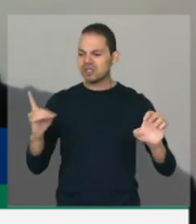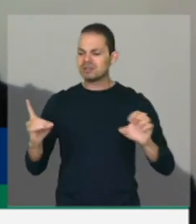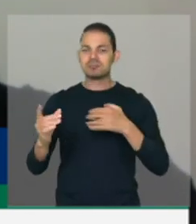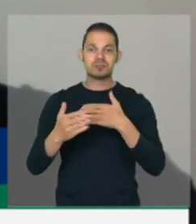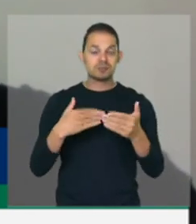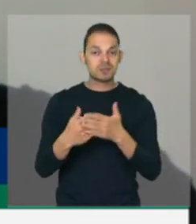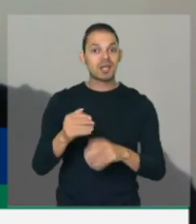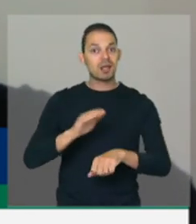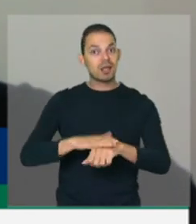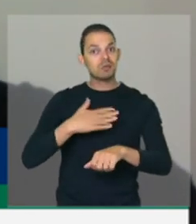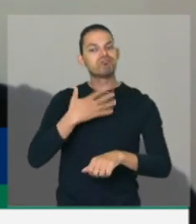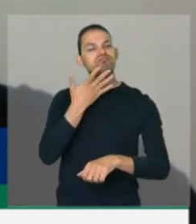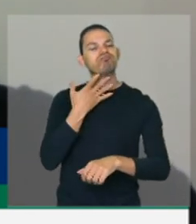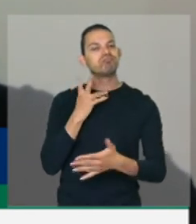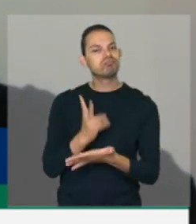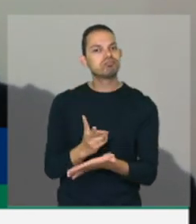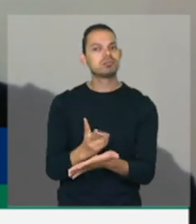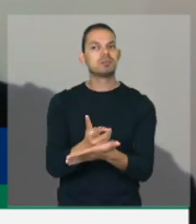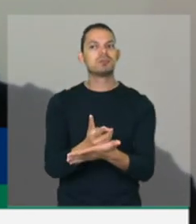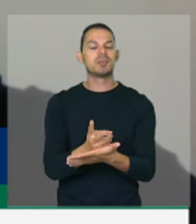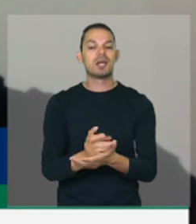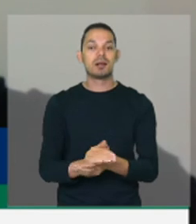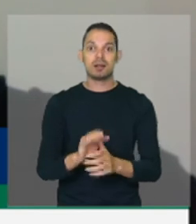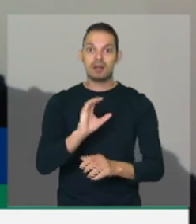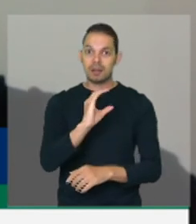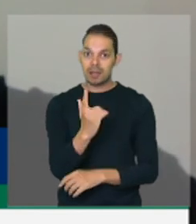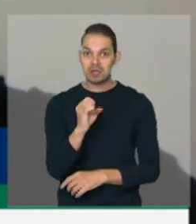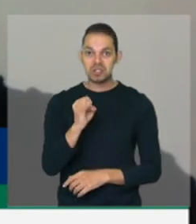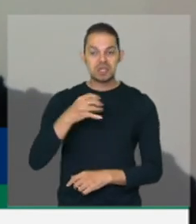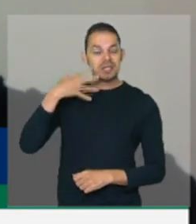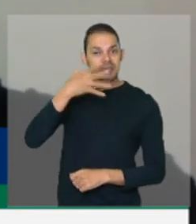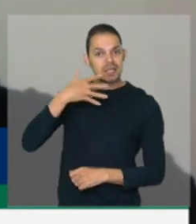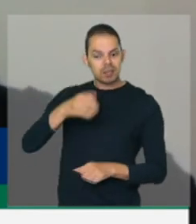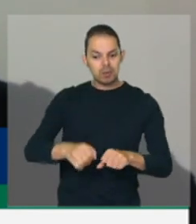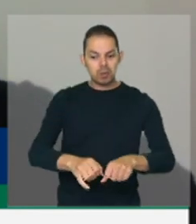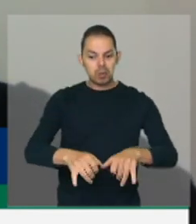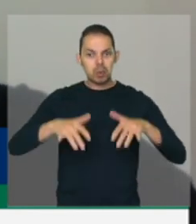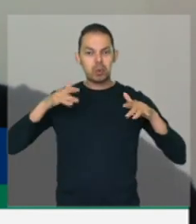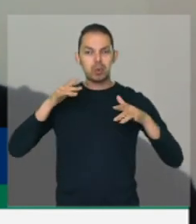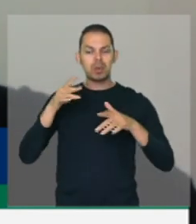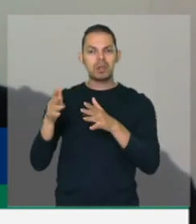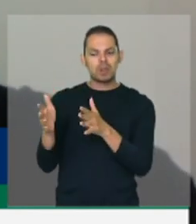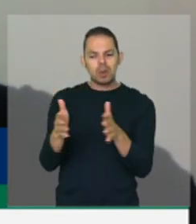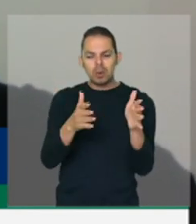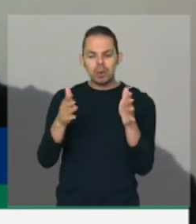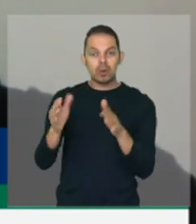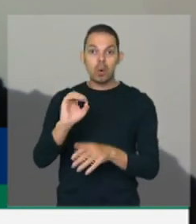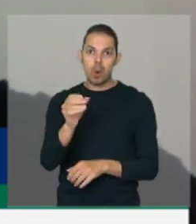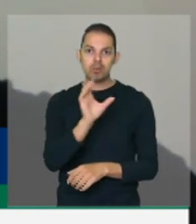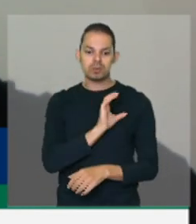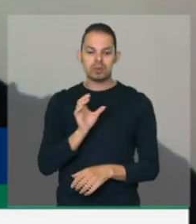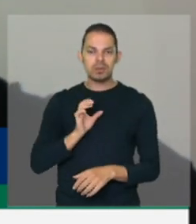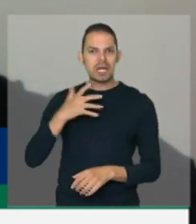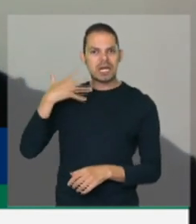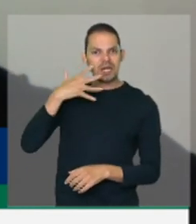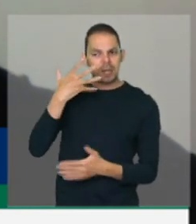Sempre quis isso. Claro que se pegarem as minhas falas em plenário ou em comissões, posso até